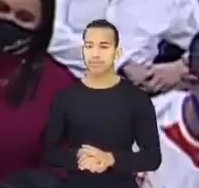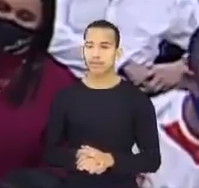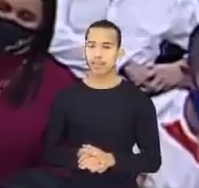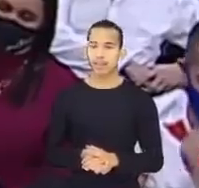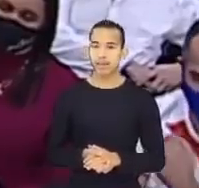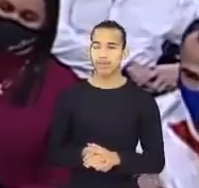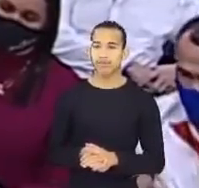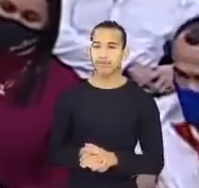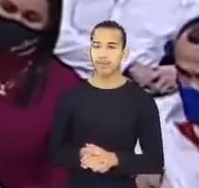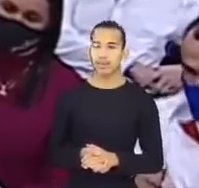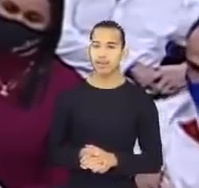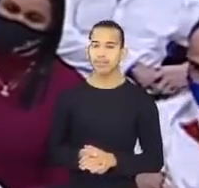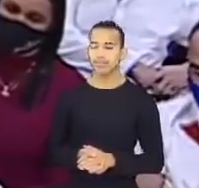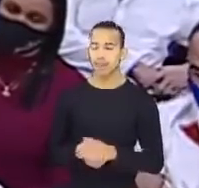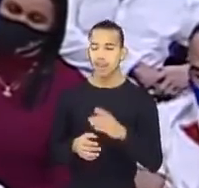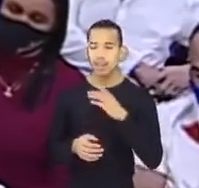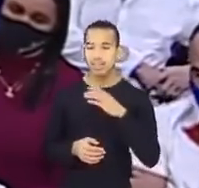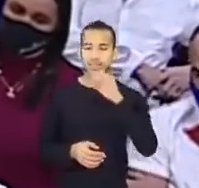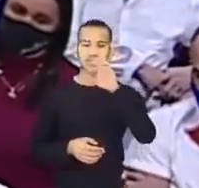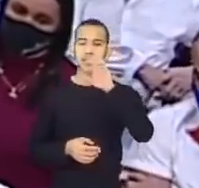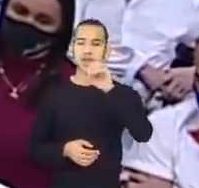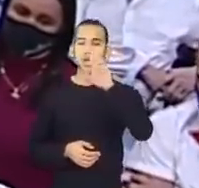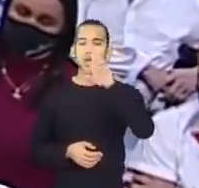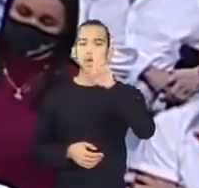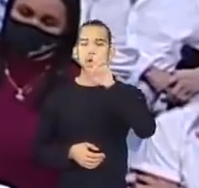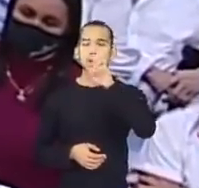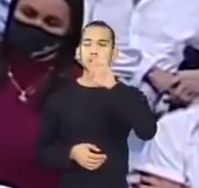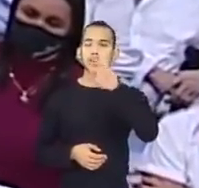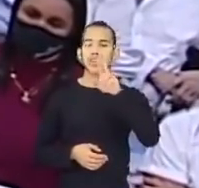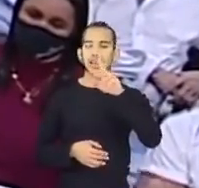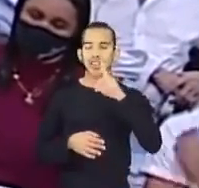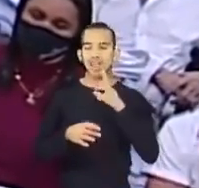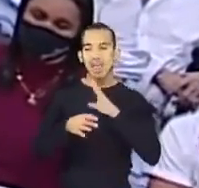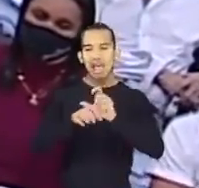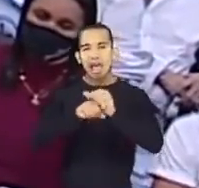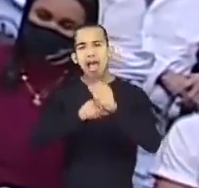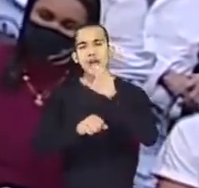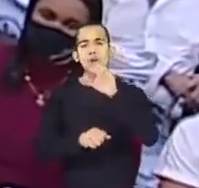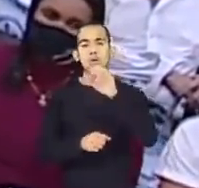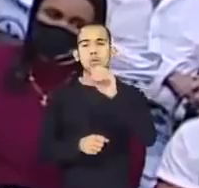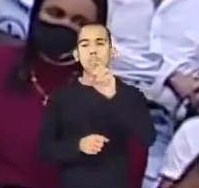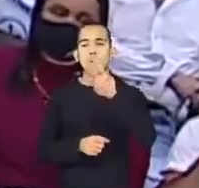couro? Tem imagem aí, Chico, de um odre, um recipiente de couro,